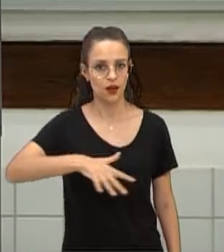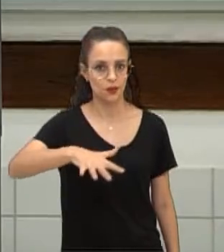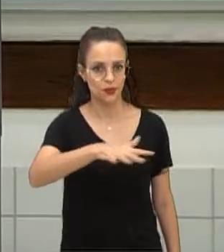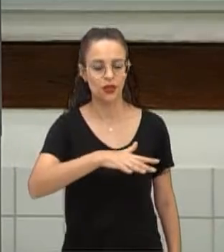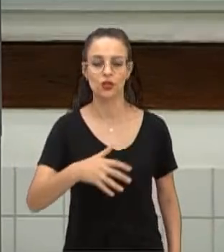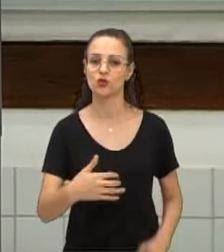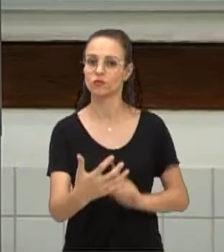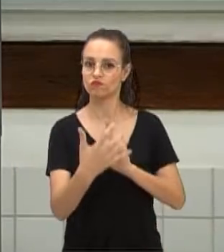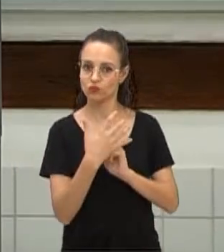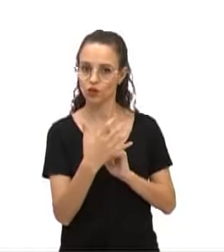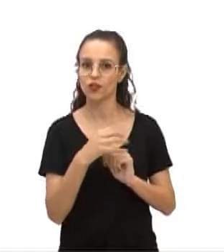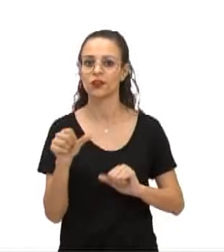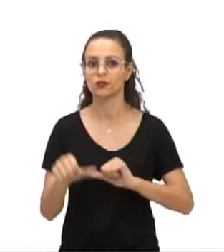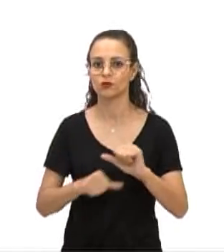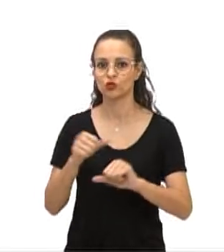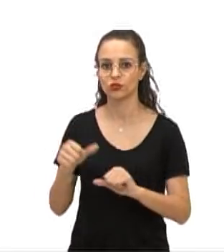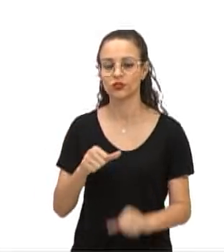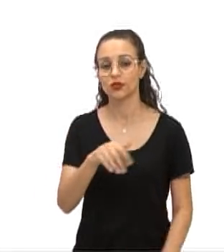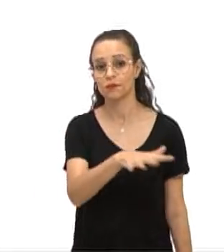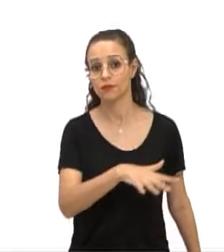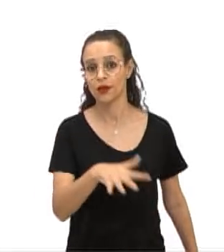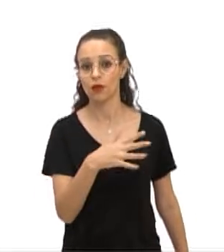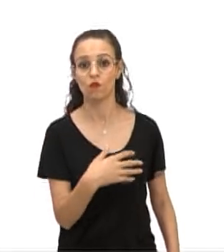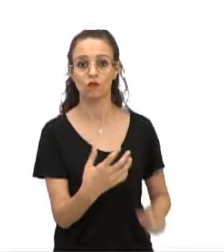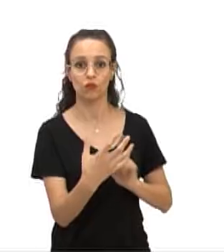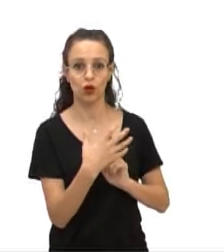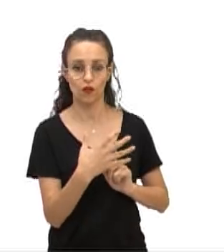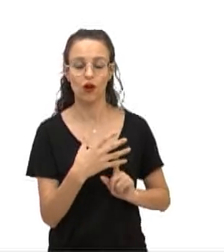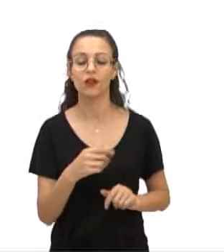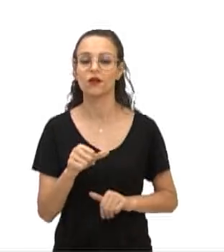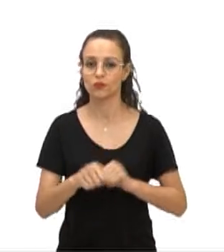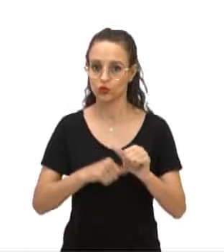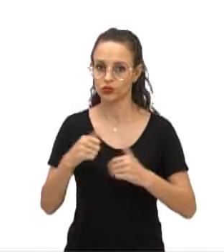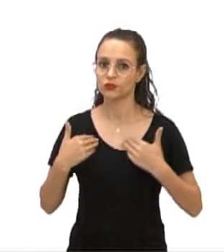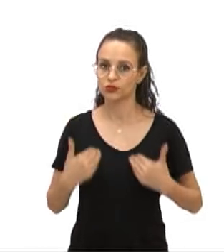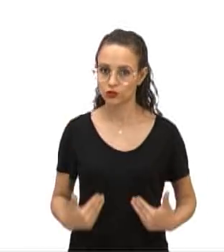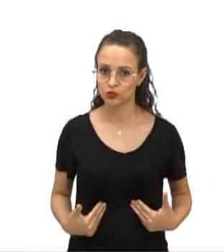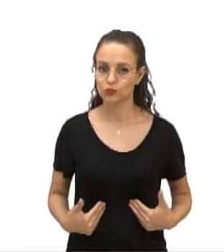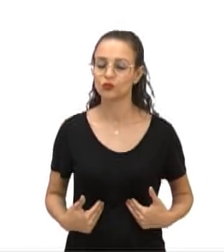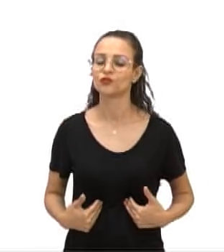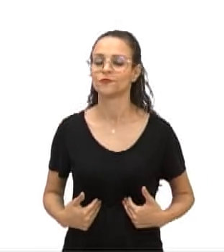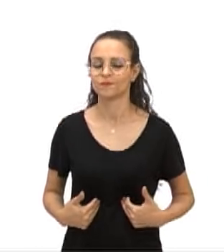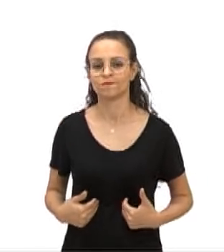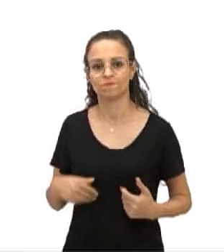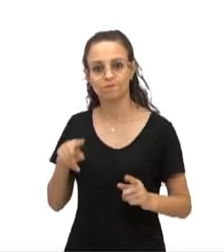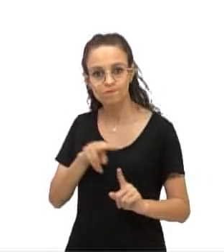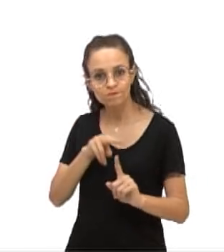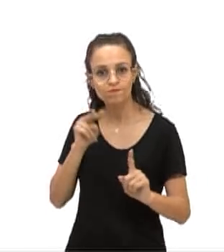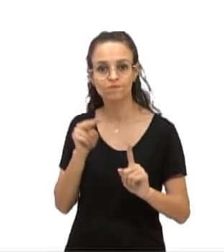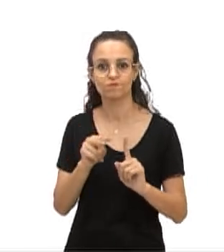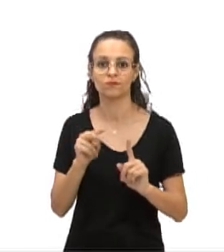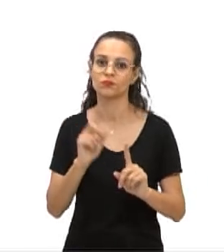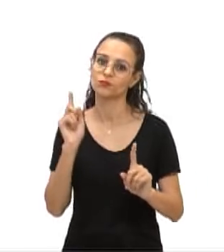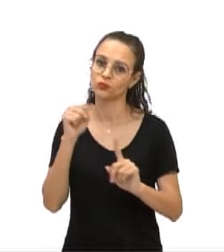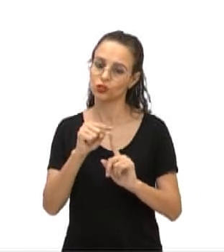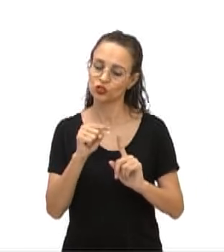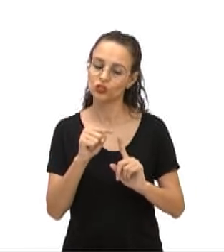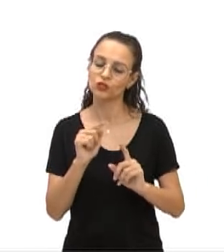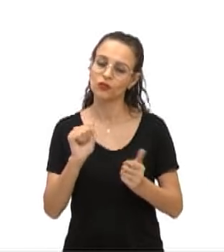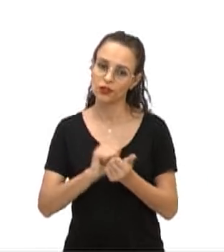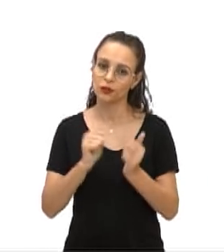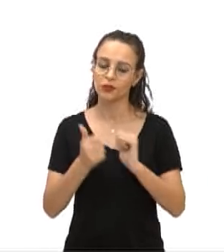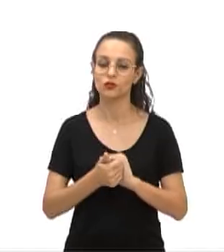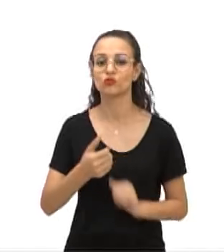uma mudança. Olha o que está escrito ali, ó. O meio provoca mudança nos organismos, visando a adaptação. Então, segundo Lamarck, nós só